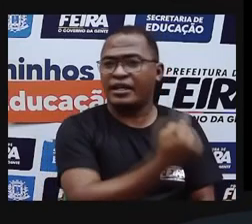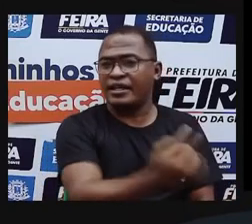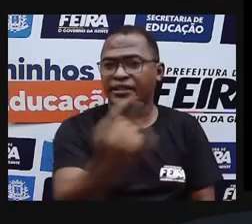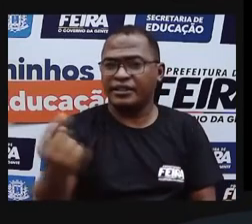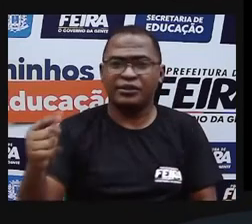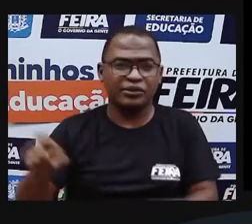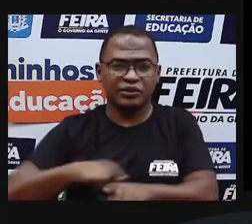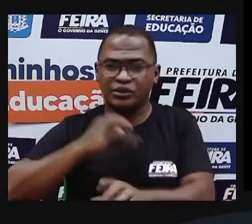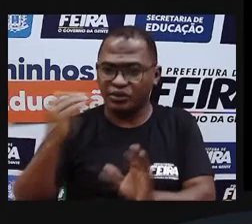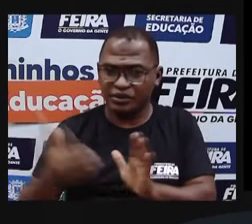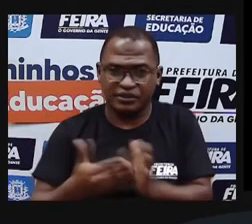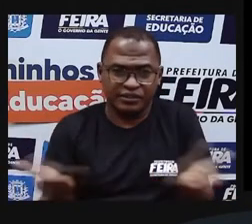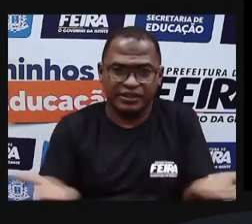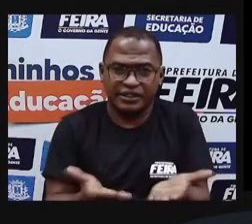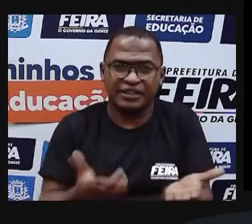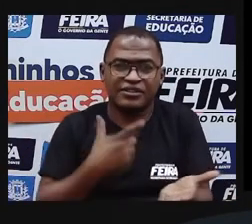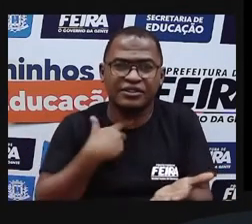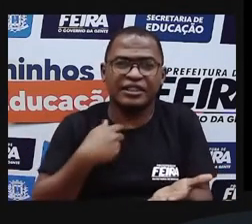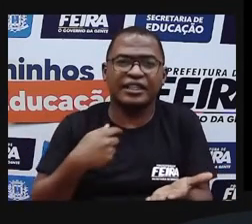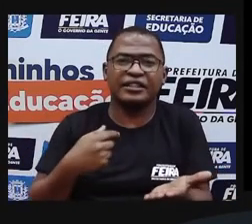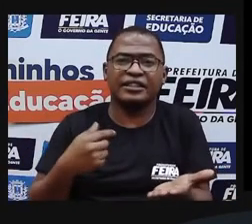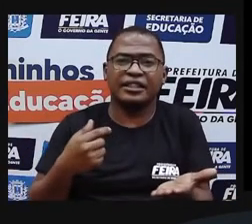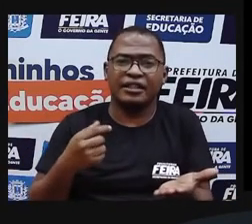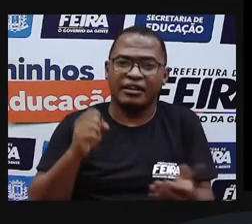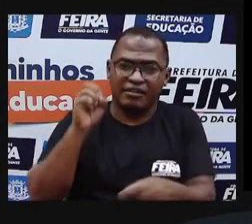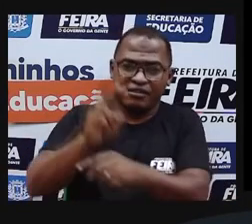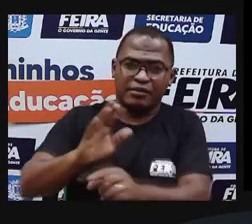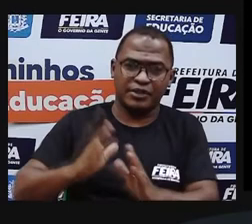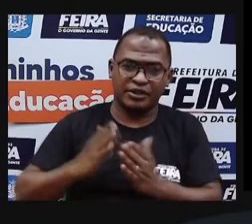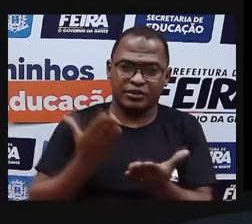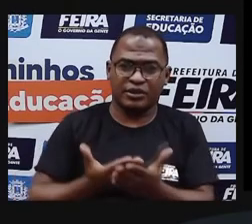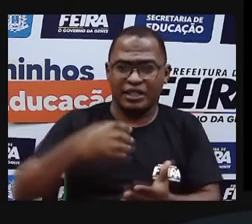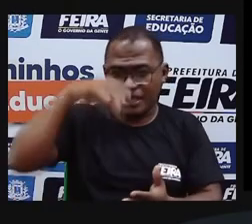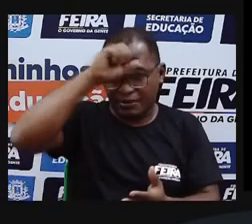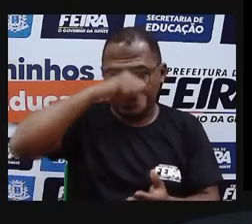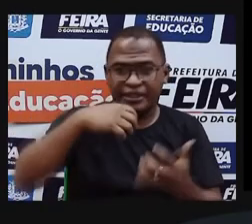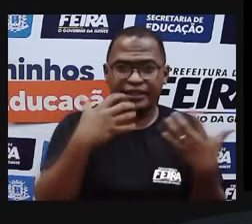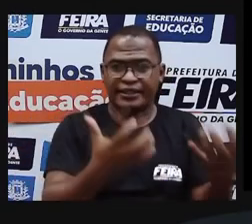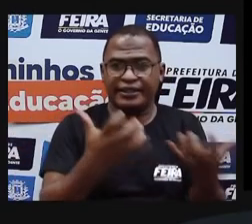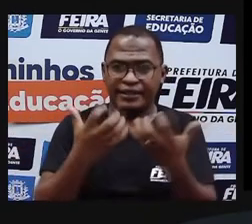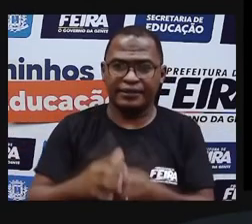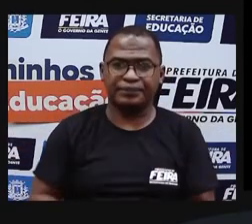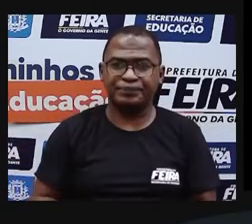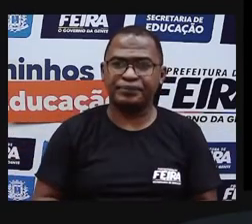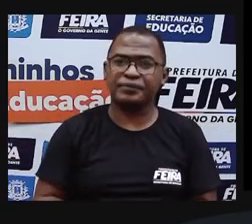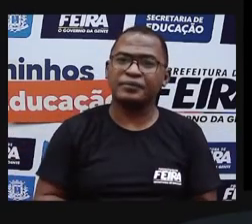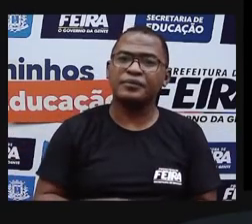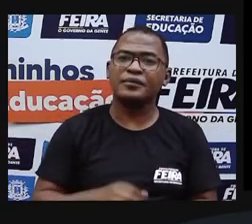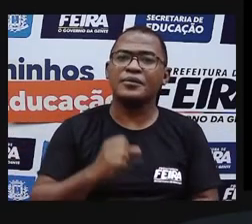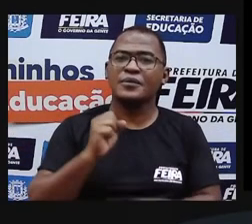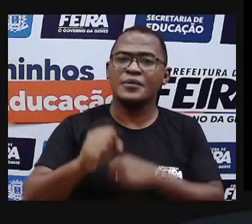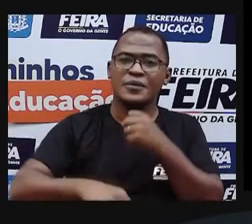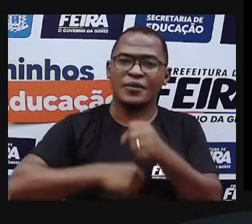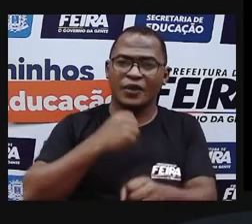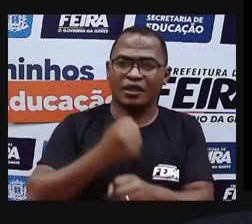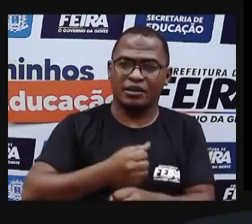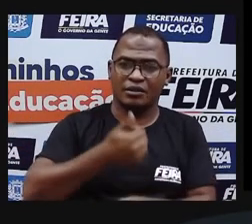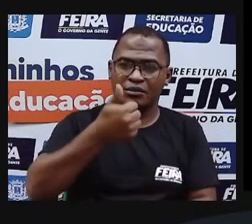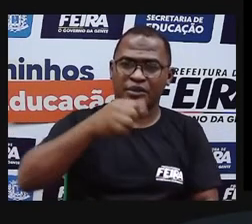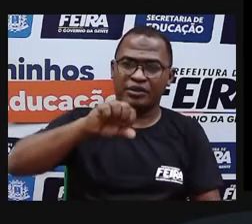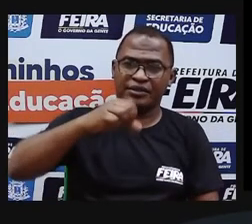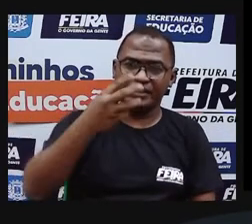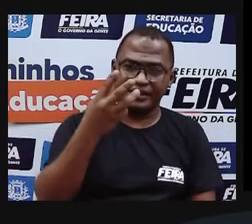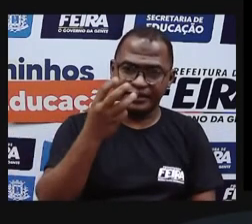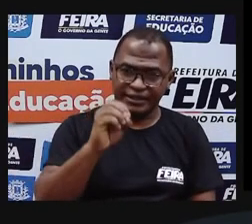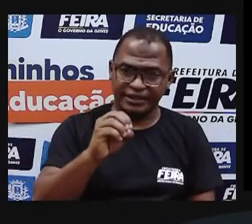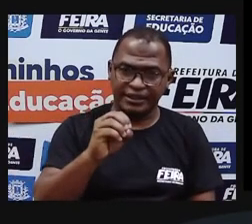E a mudança dela? Em 1930, a família foi morar na França, São Paulo, num bairro de São Paulo,